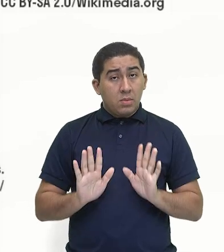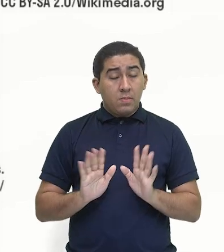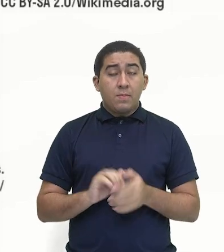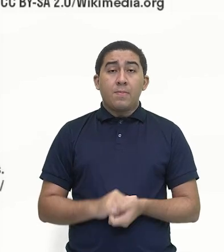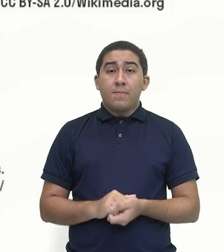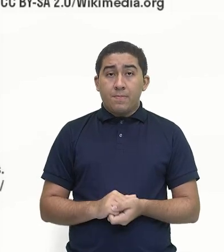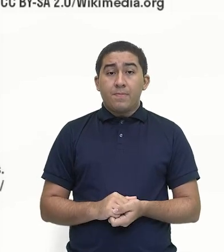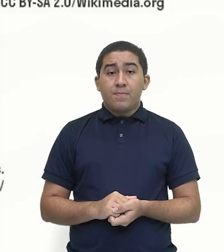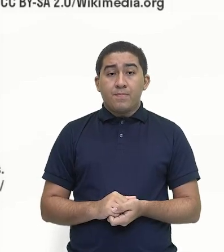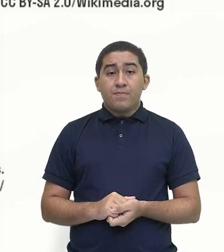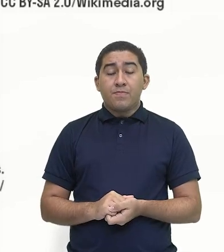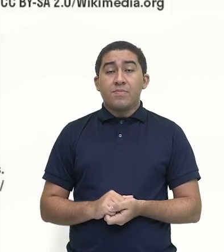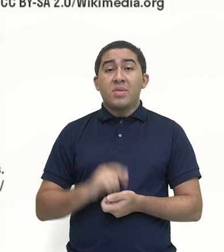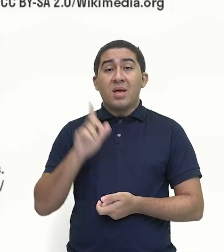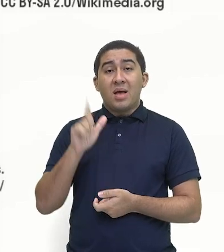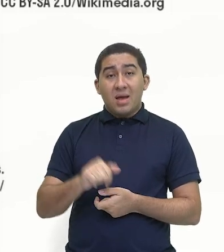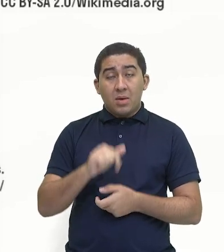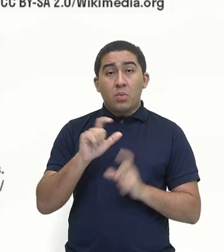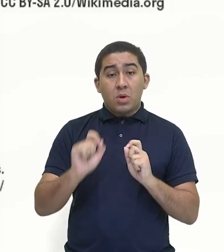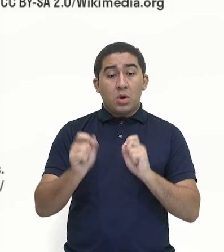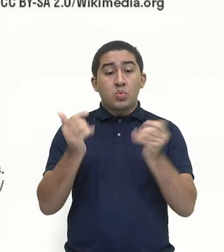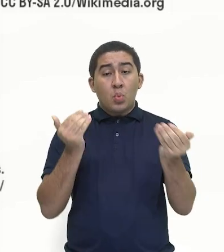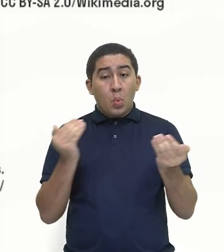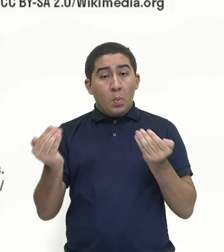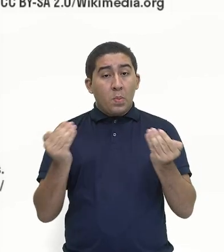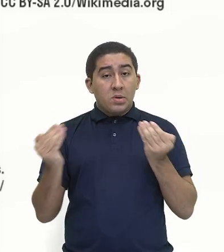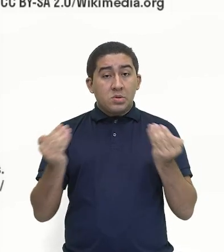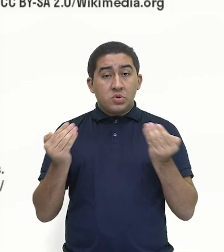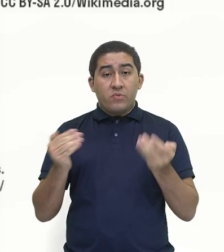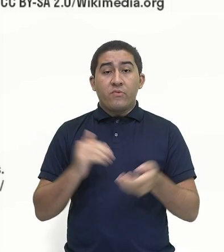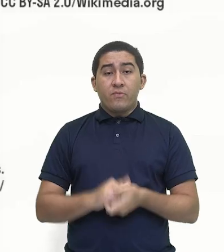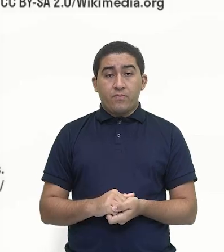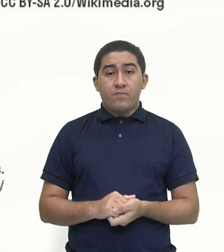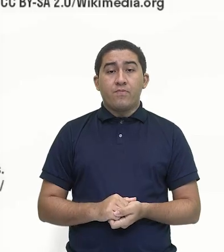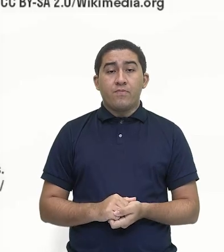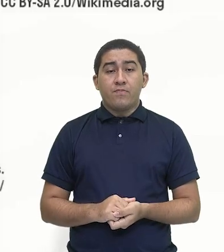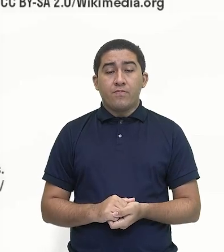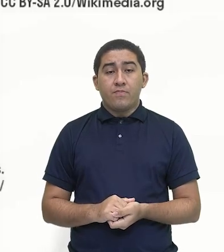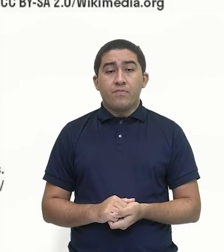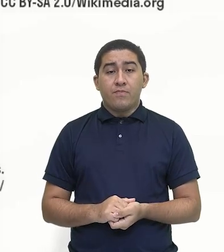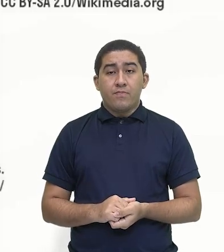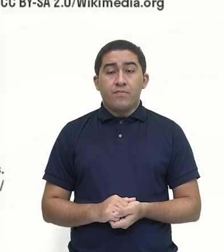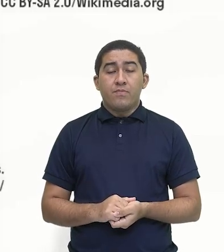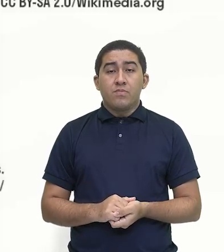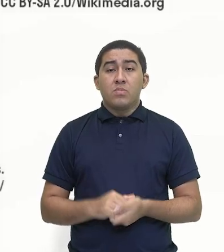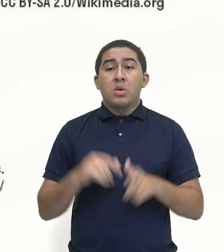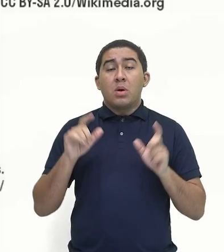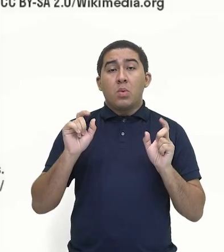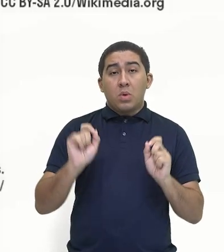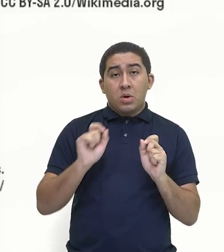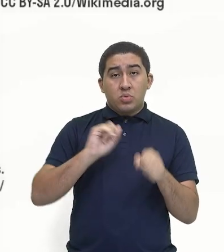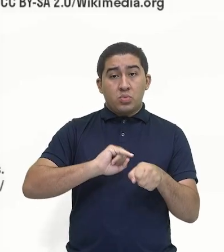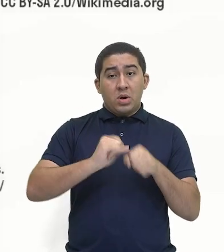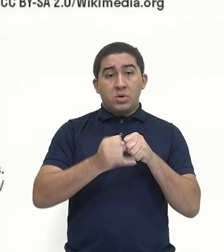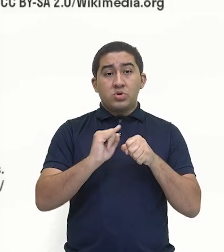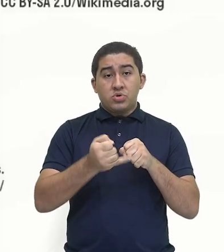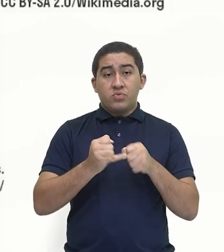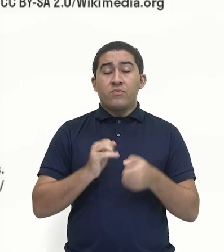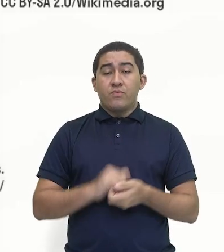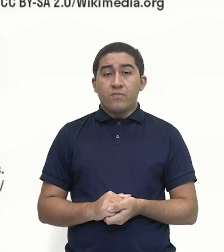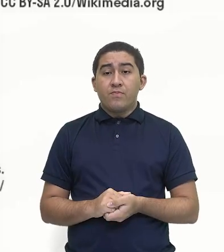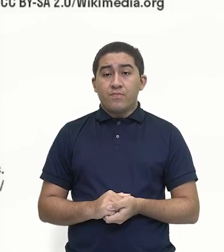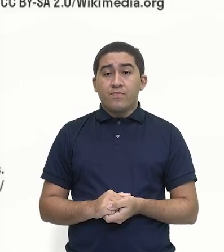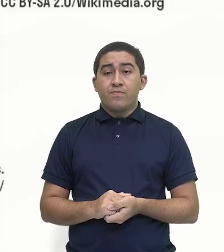elas estão no comparative, ok? Estão na forma comparativa dos